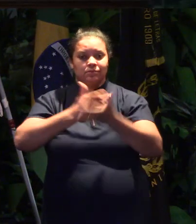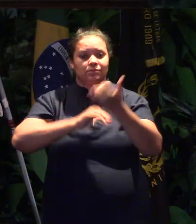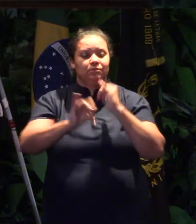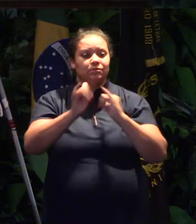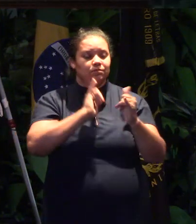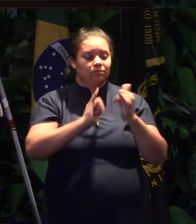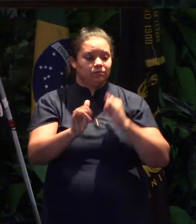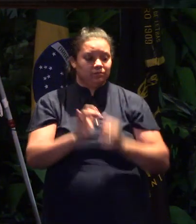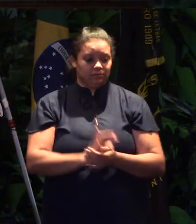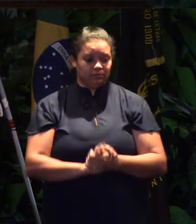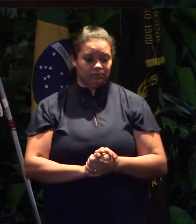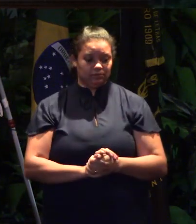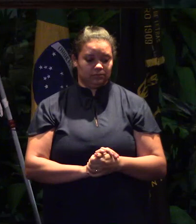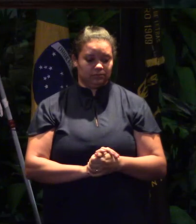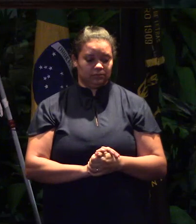para